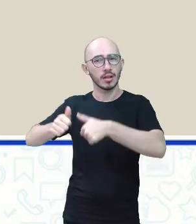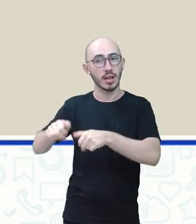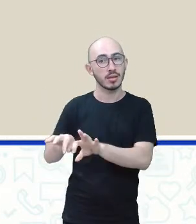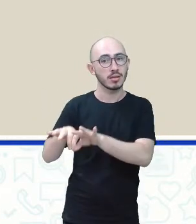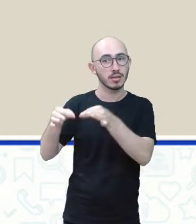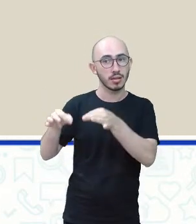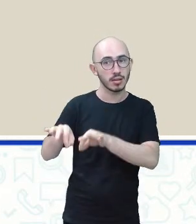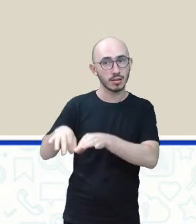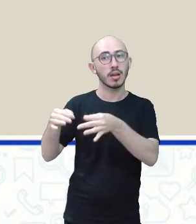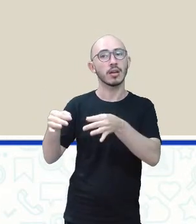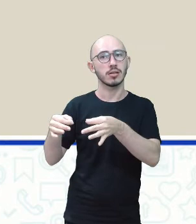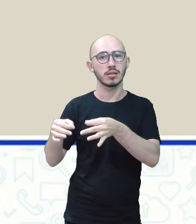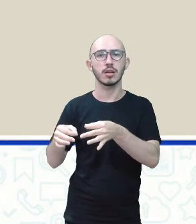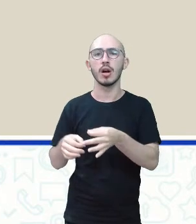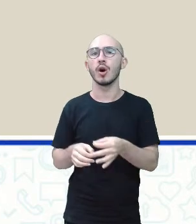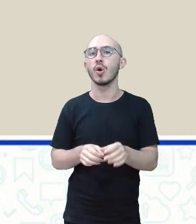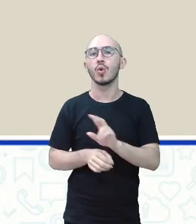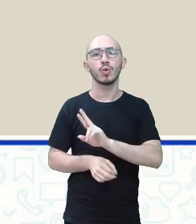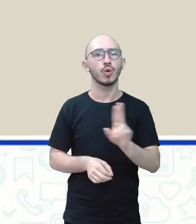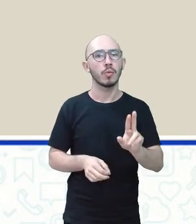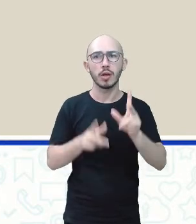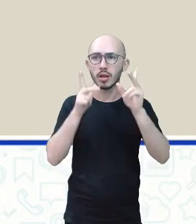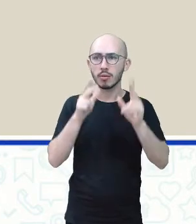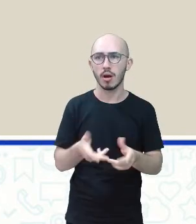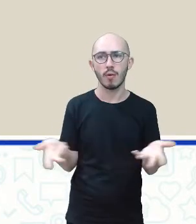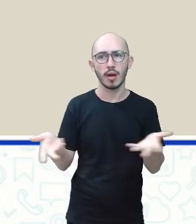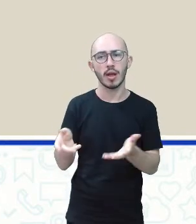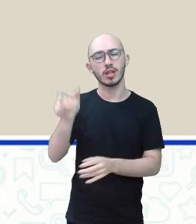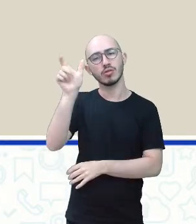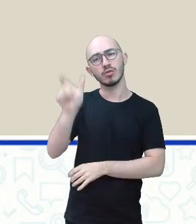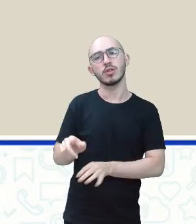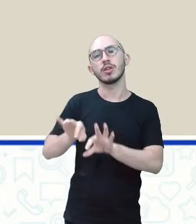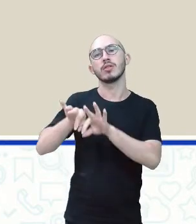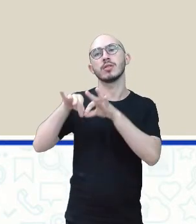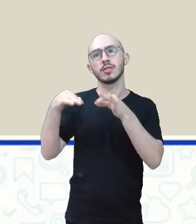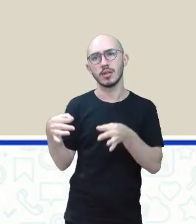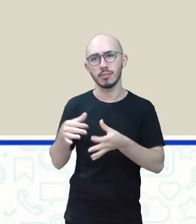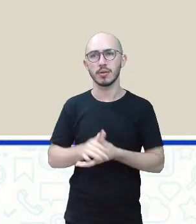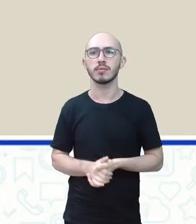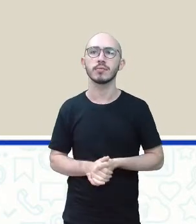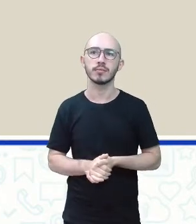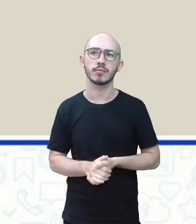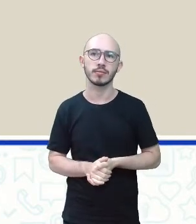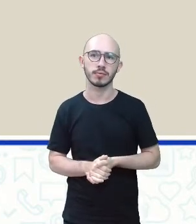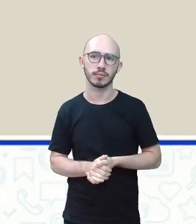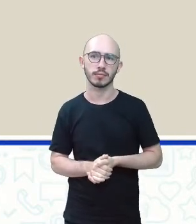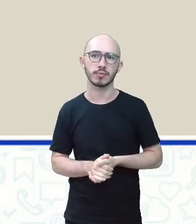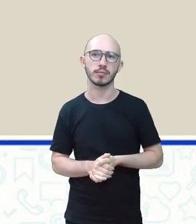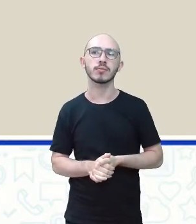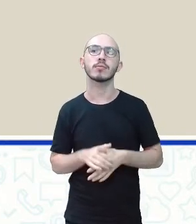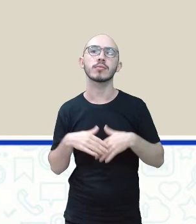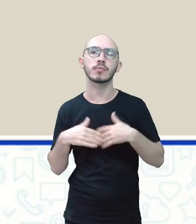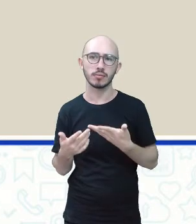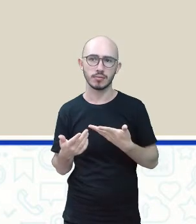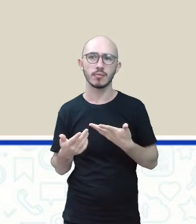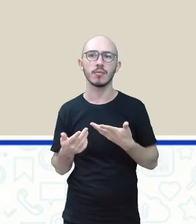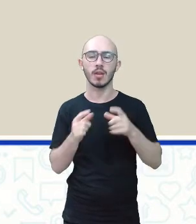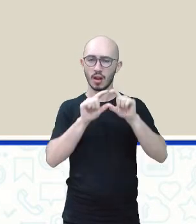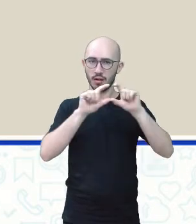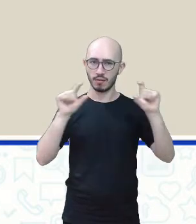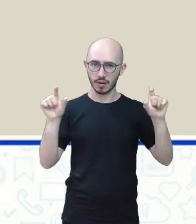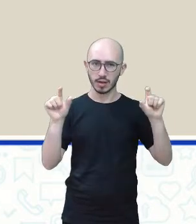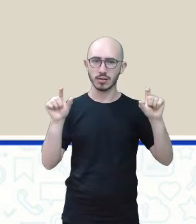sintática, Graciliano Ramos é sujeito simples. É considerado o melhor dentro